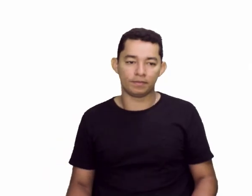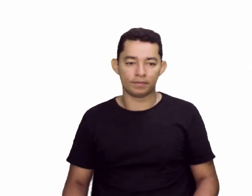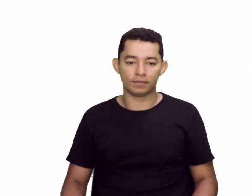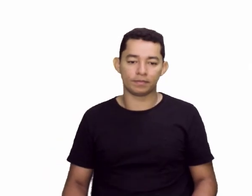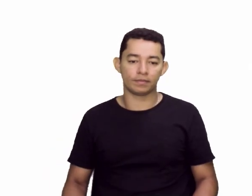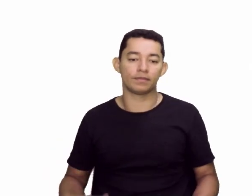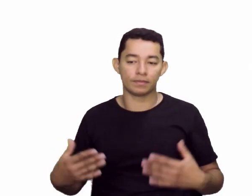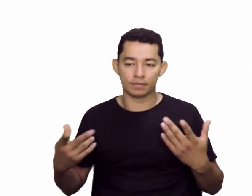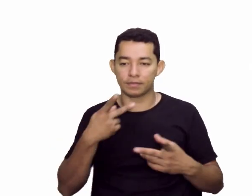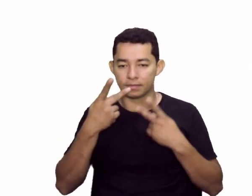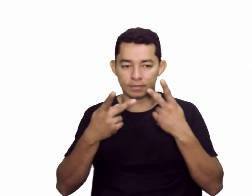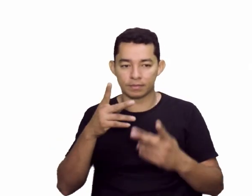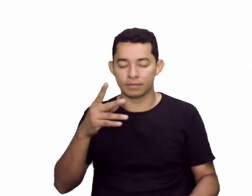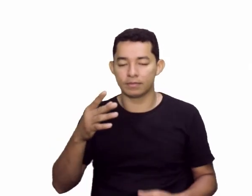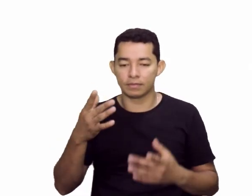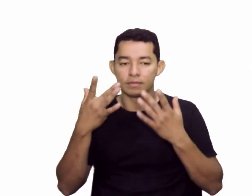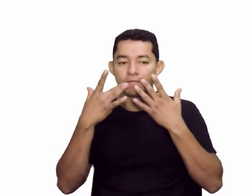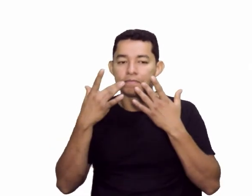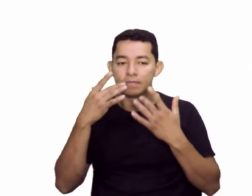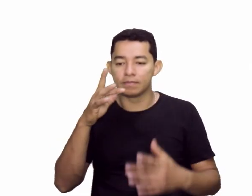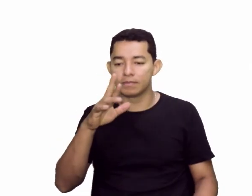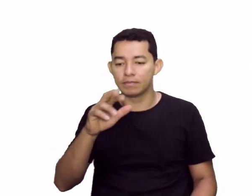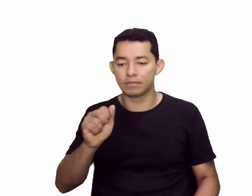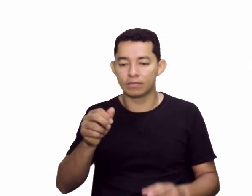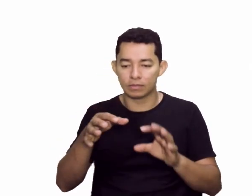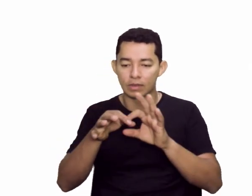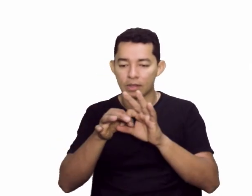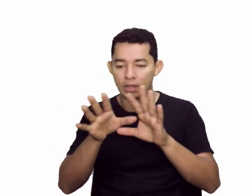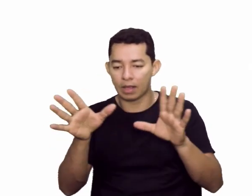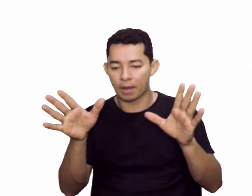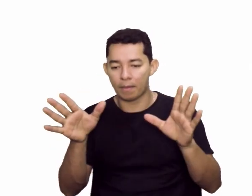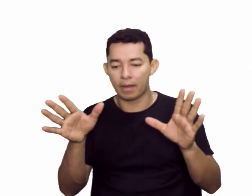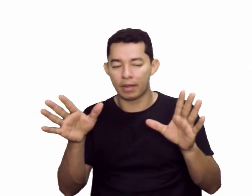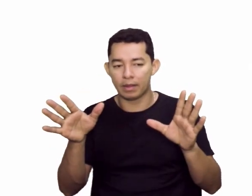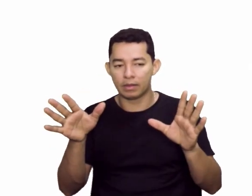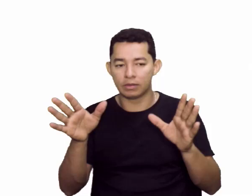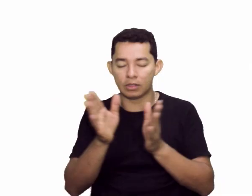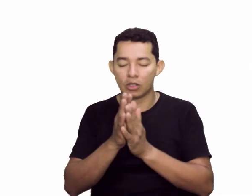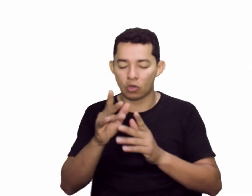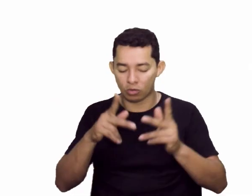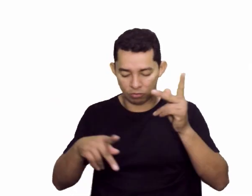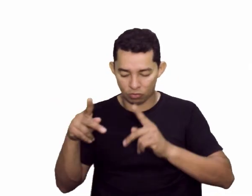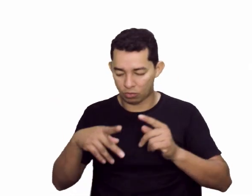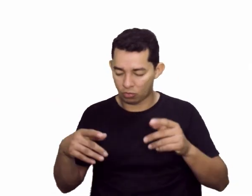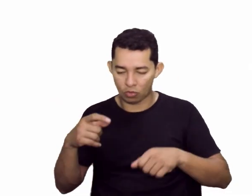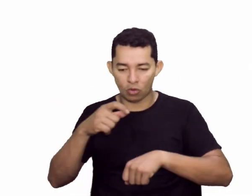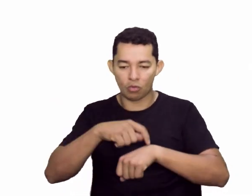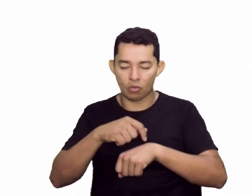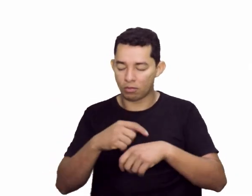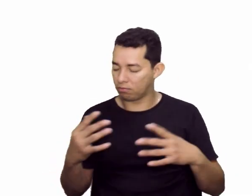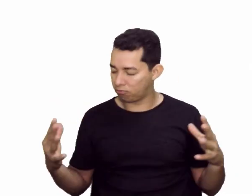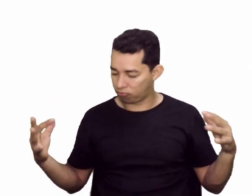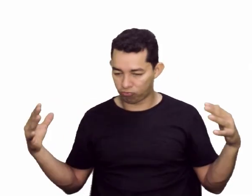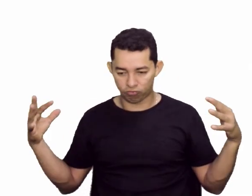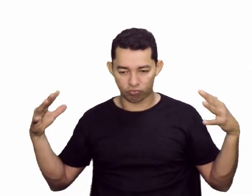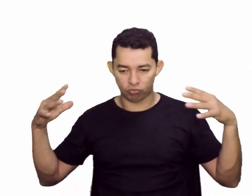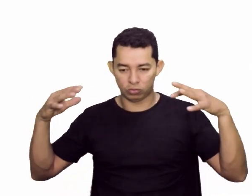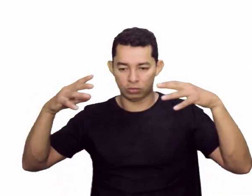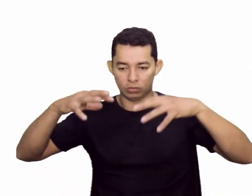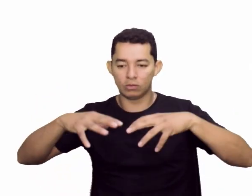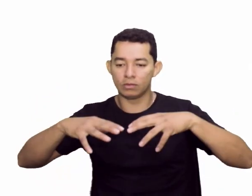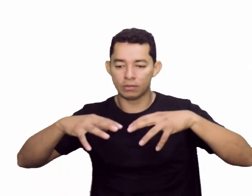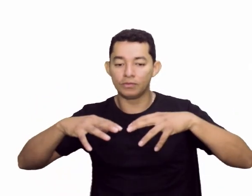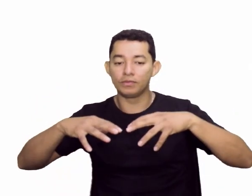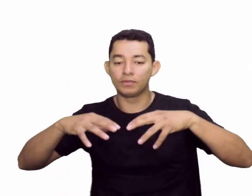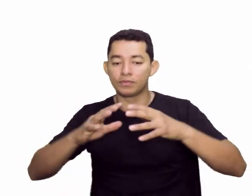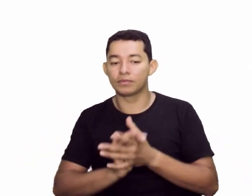Ainda sobre o teatro de rua, é um espaço aberto, o público se forma na hora, a plateia livre, pode rir, pode comentar